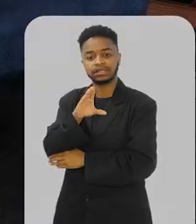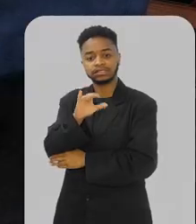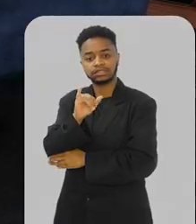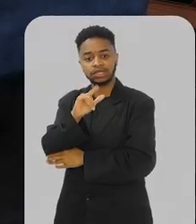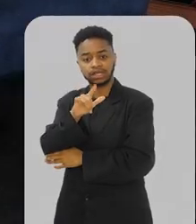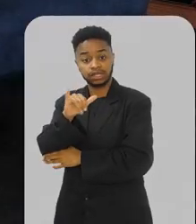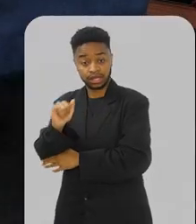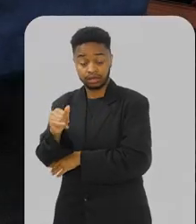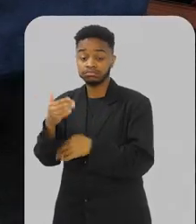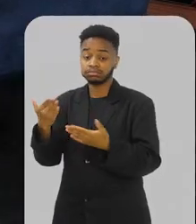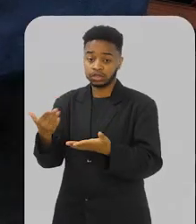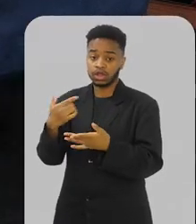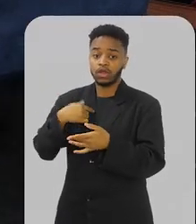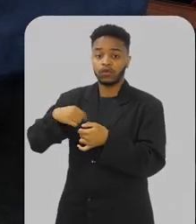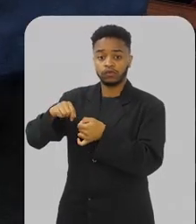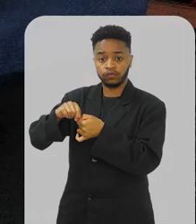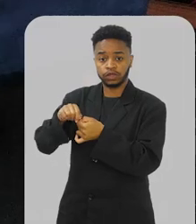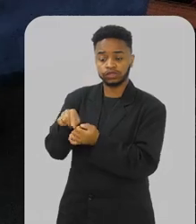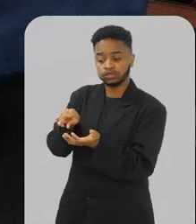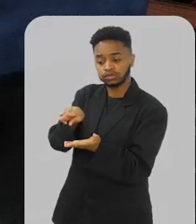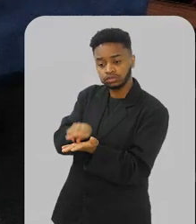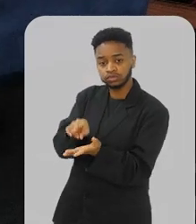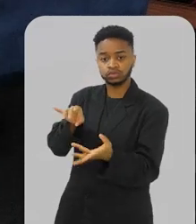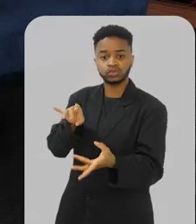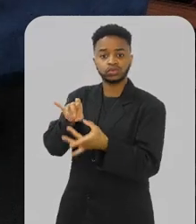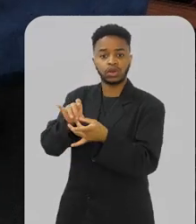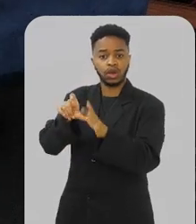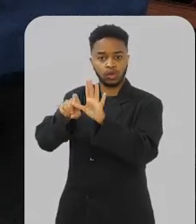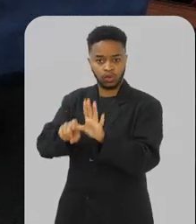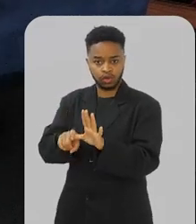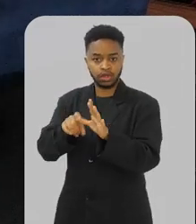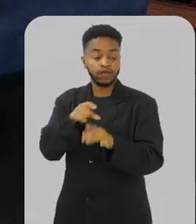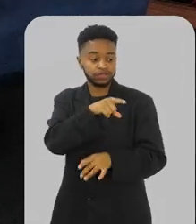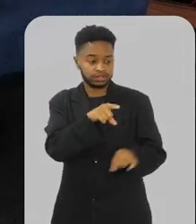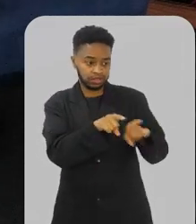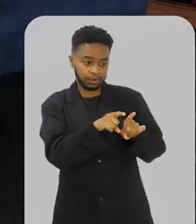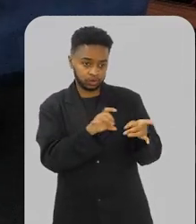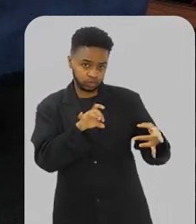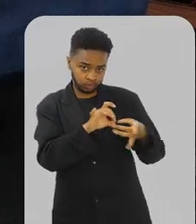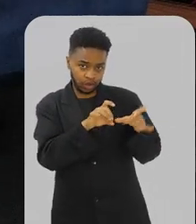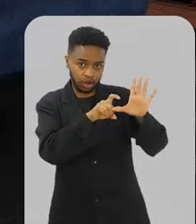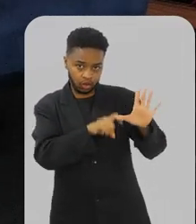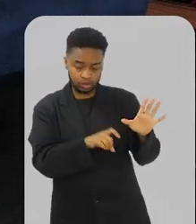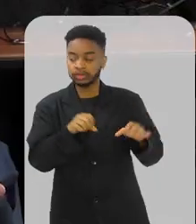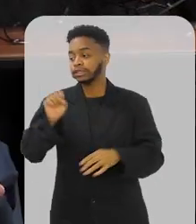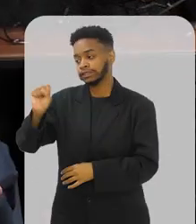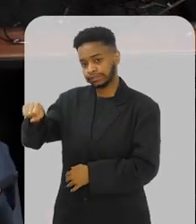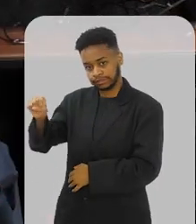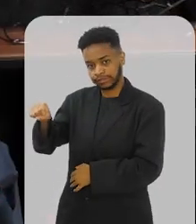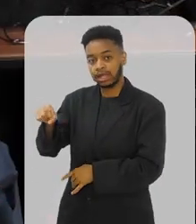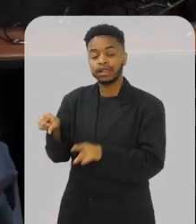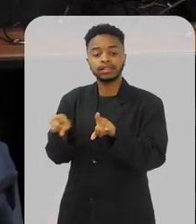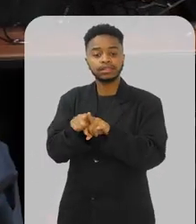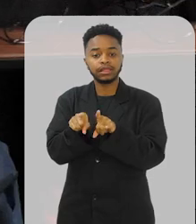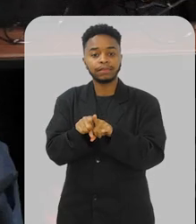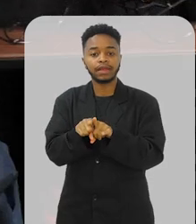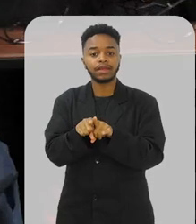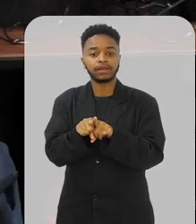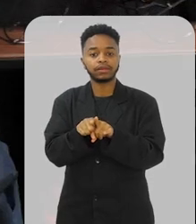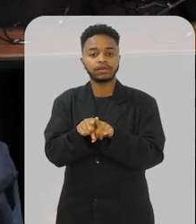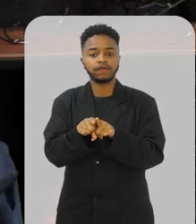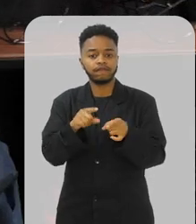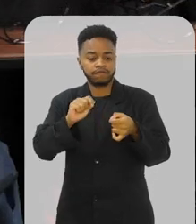E lá me iniciei em Angola. Então você é de Angola também? Sim. E também em Angola você fez todas as suas...